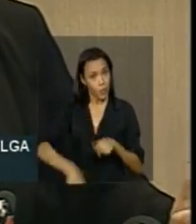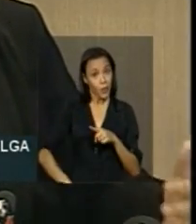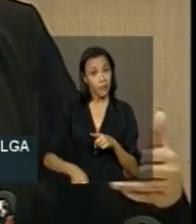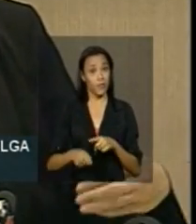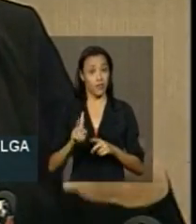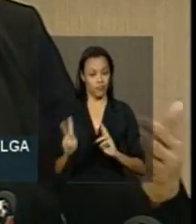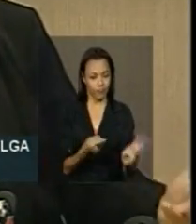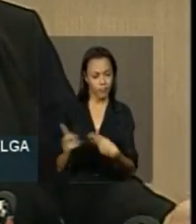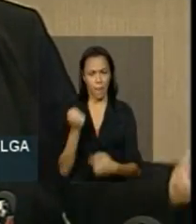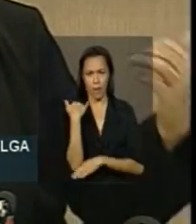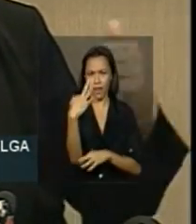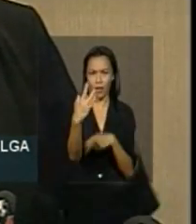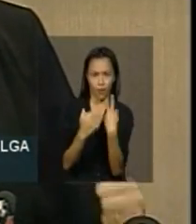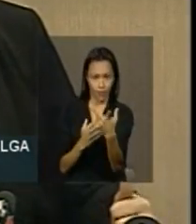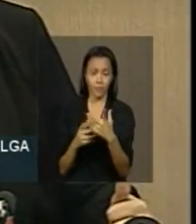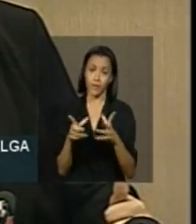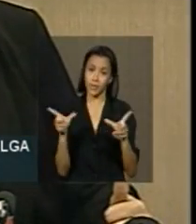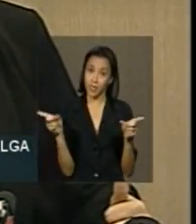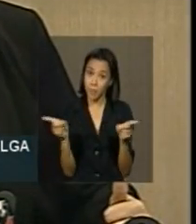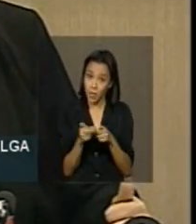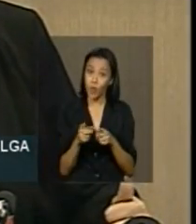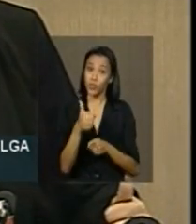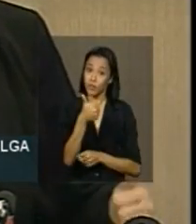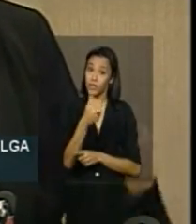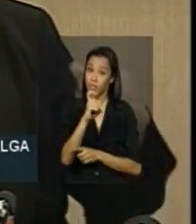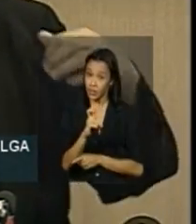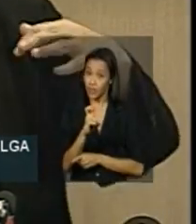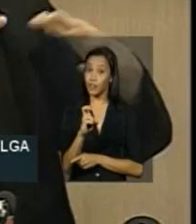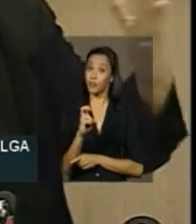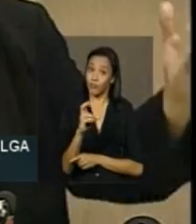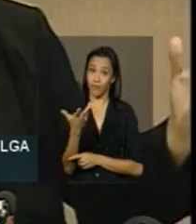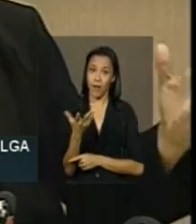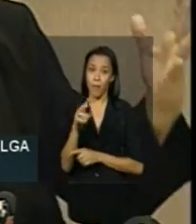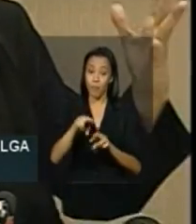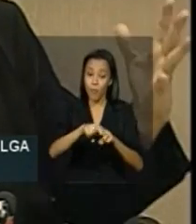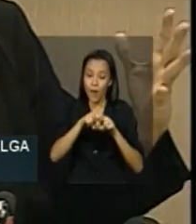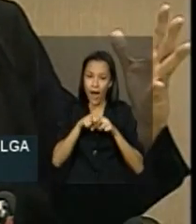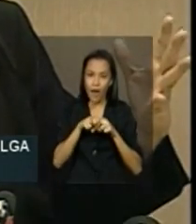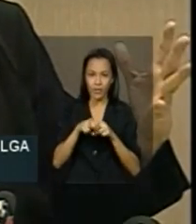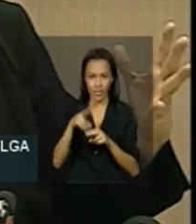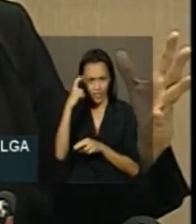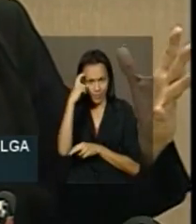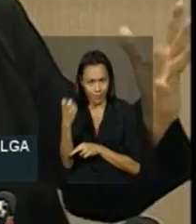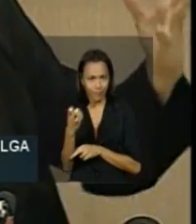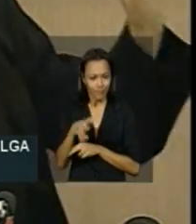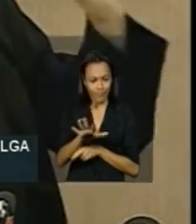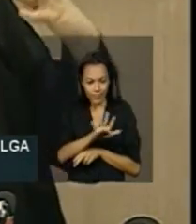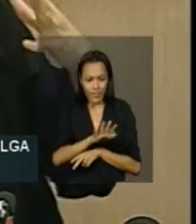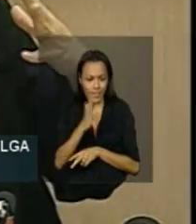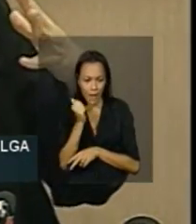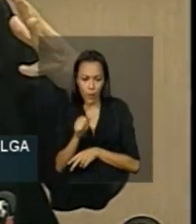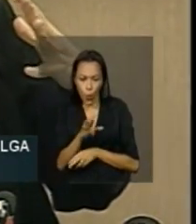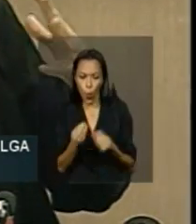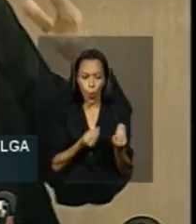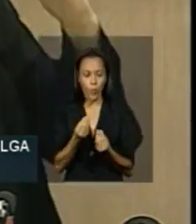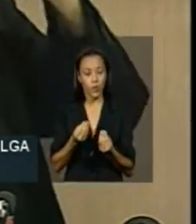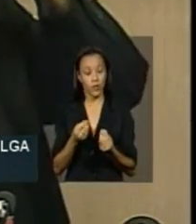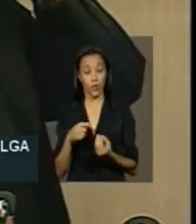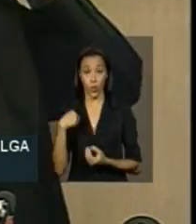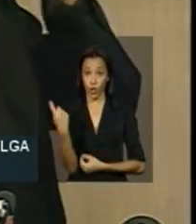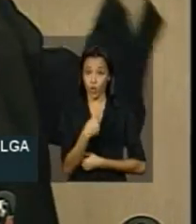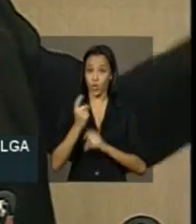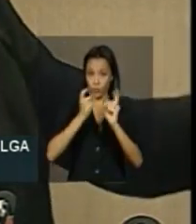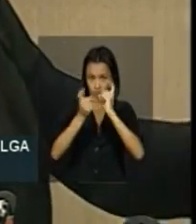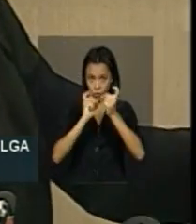degradação mesmo que seja menor que 25 ha por conta do mapeamento e da inteligência queem tem da região o que nós estamos discutindo aqui foi que o